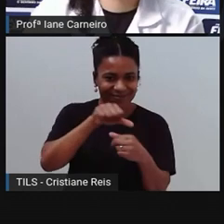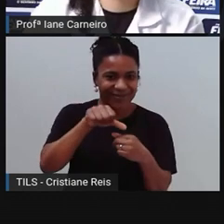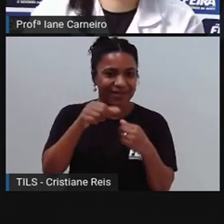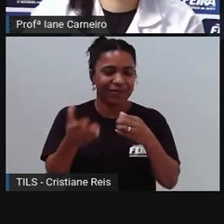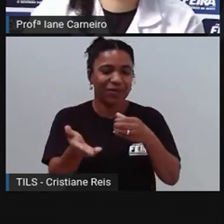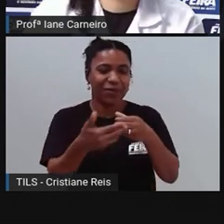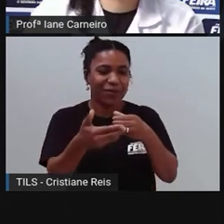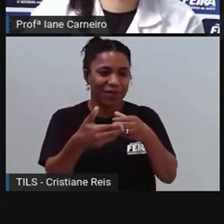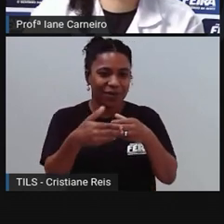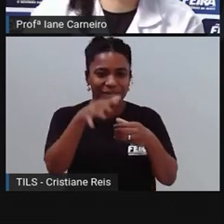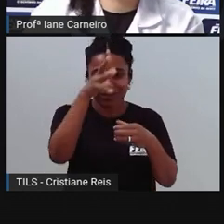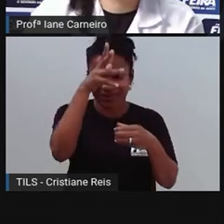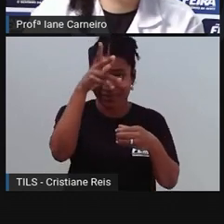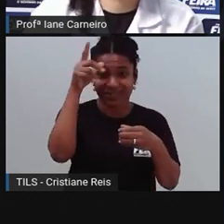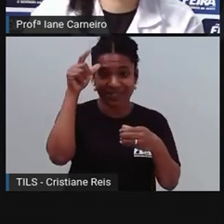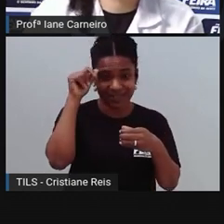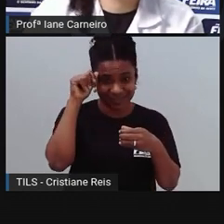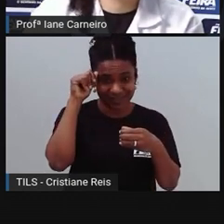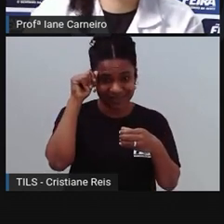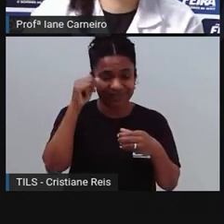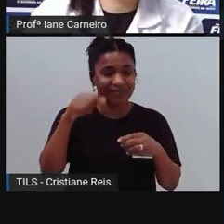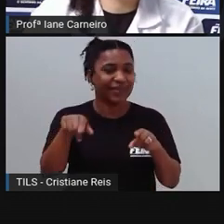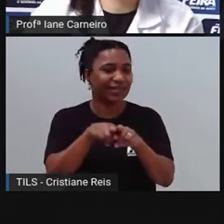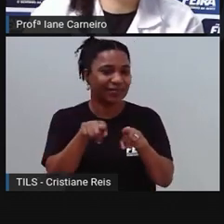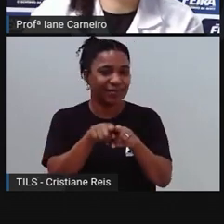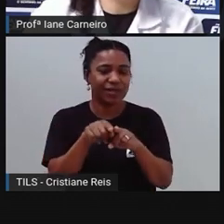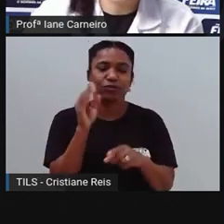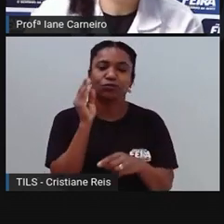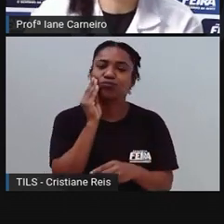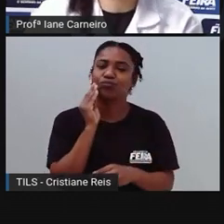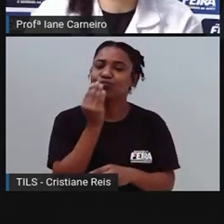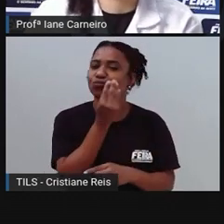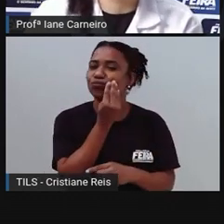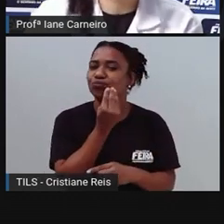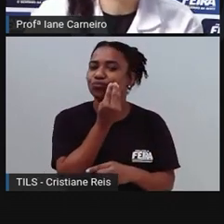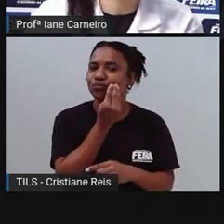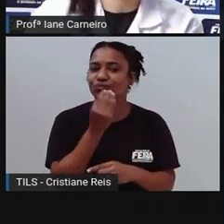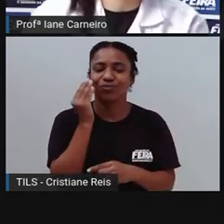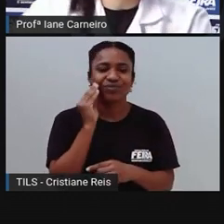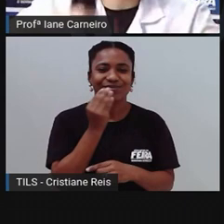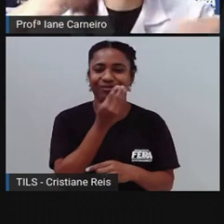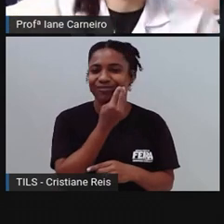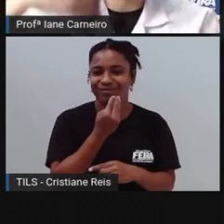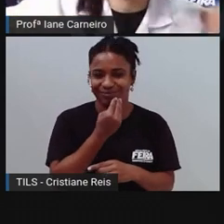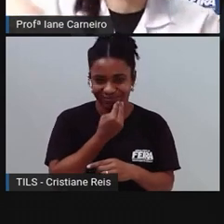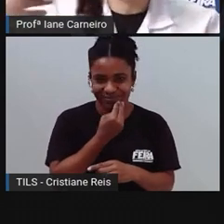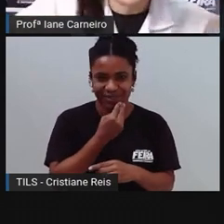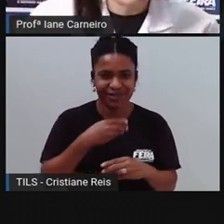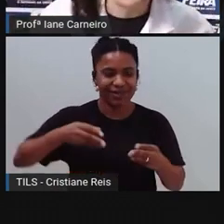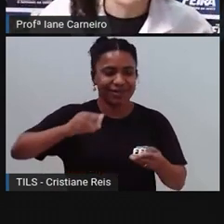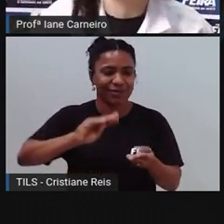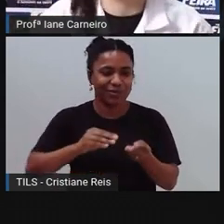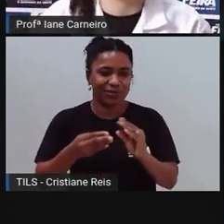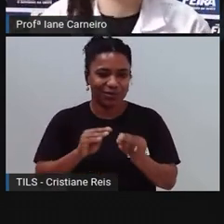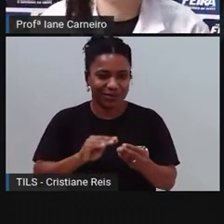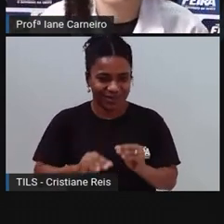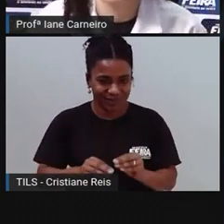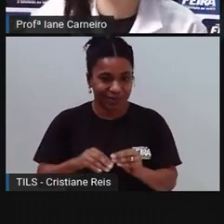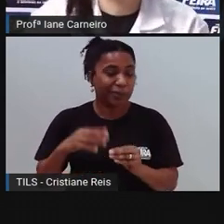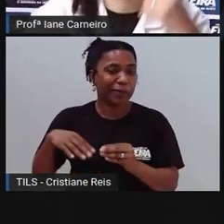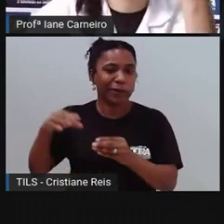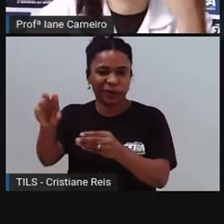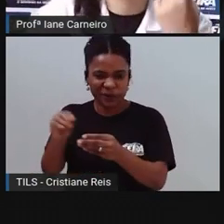sobrar o guardanapo que está aqui embaixo, ó, geralmente vem guardanapo aqui, vem guardanapo dentro, né, e tem gente que pega mais guardanapo